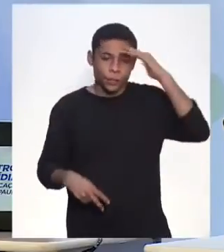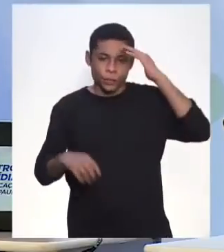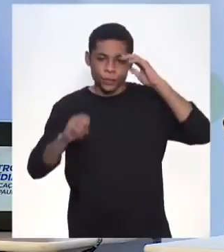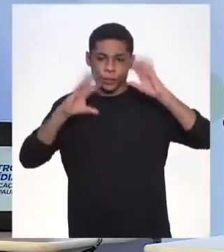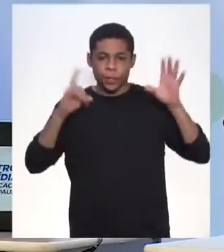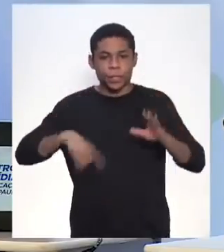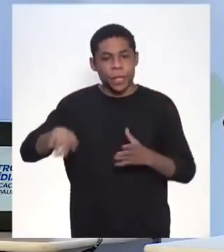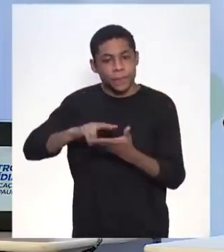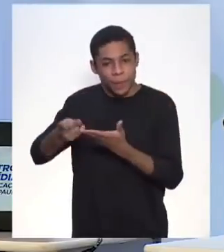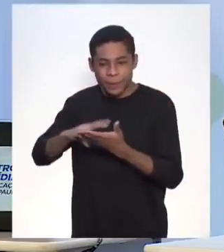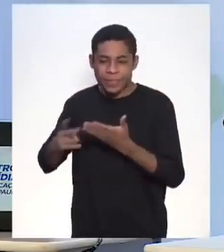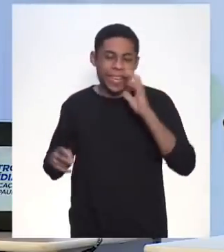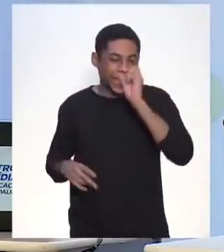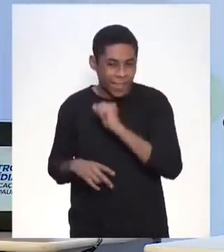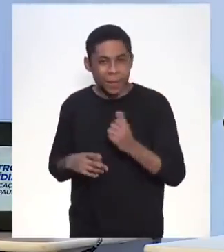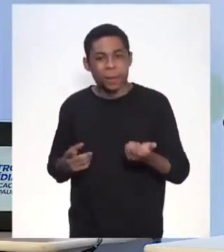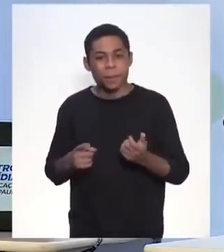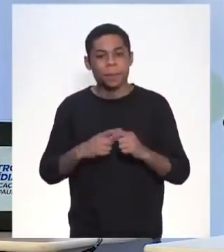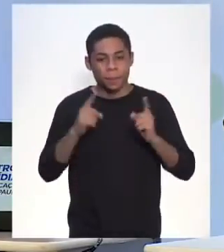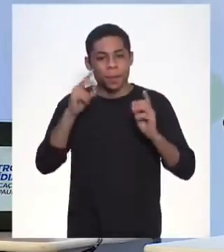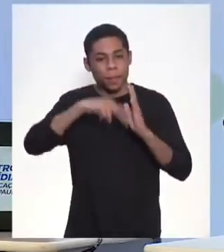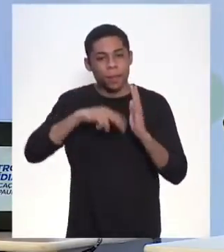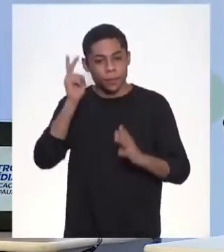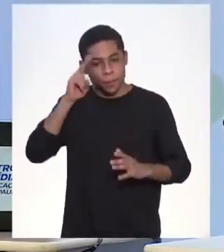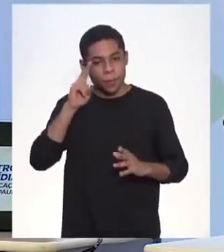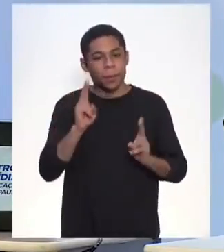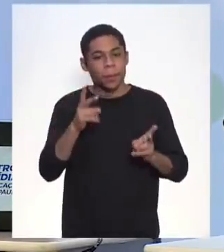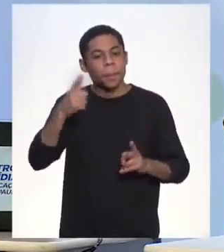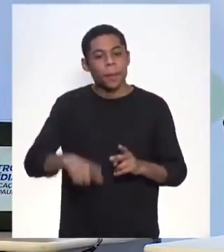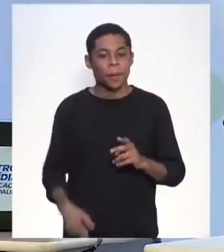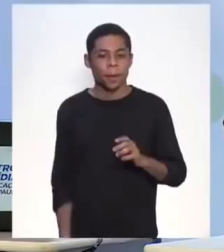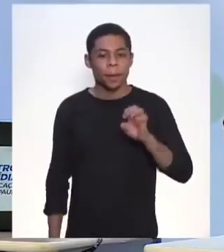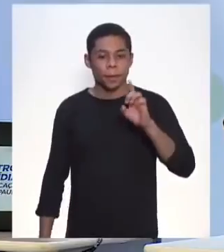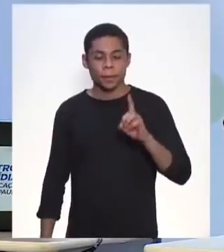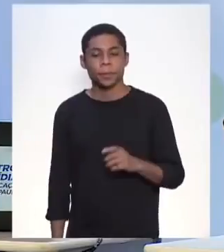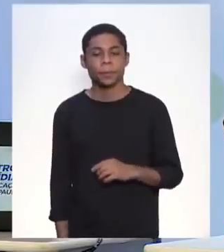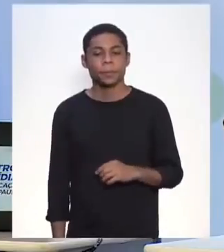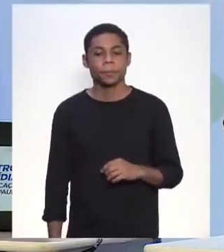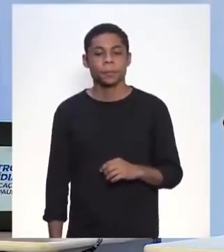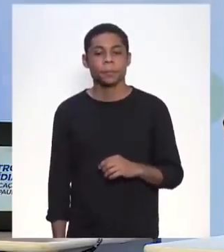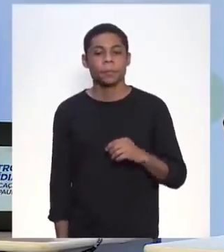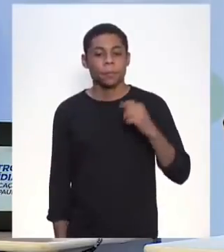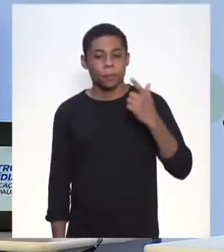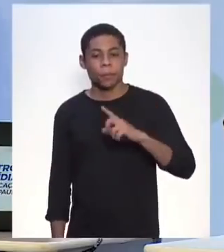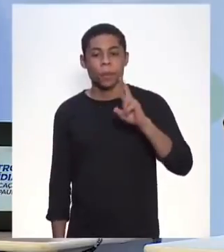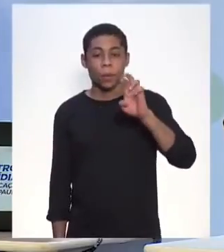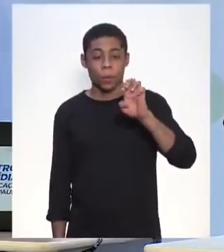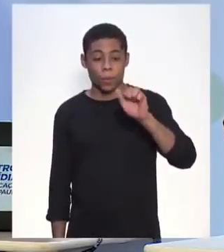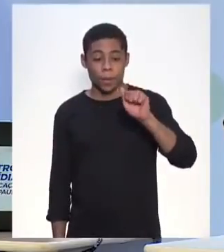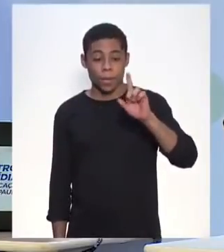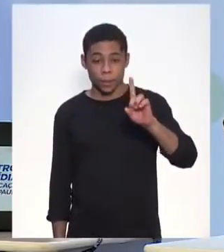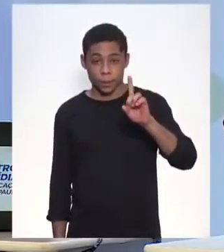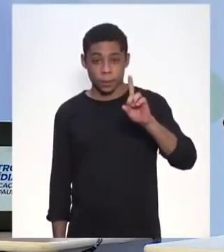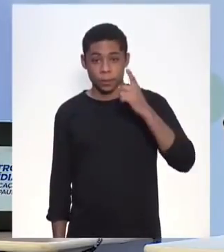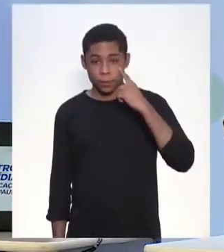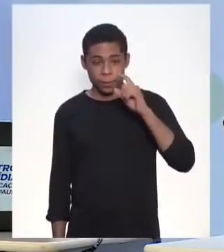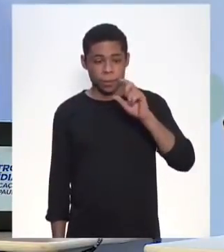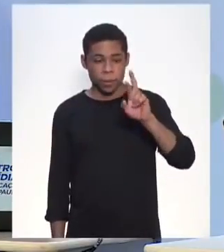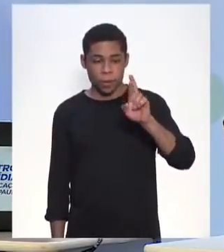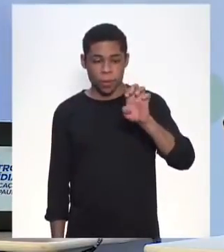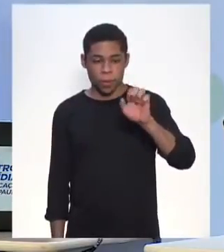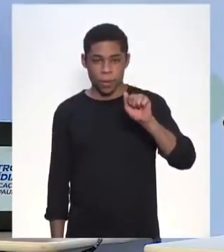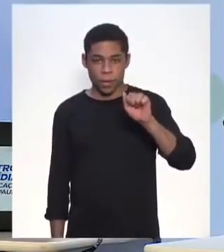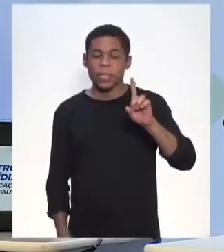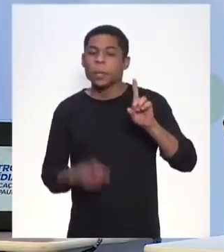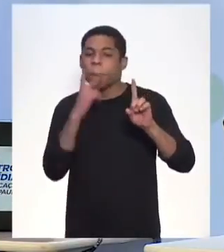traduzir, você consegue ler essa história. Que mais, Ed? E a gente leu read, né? It's typically read, não read. Né? Isso, ó. It's typically